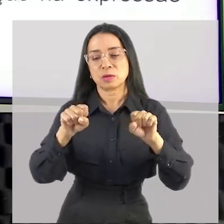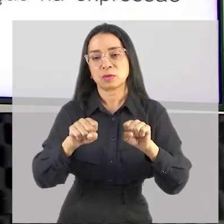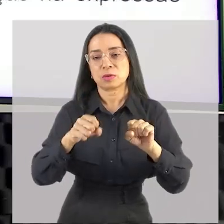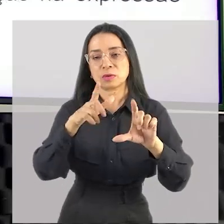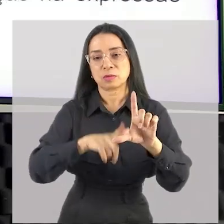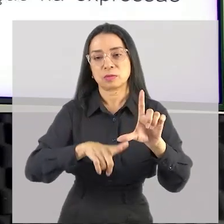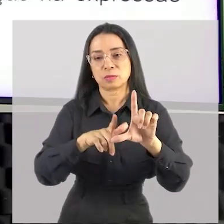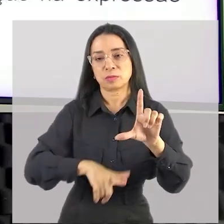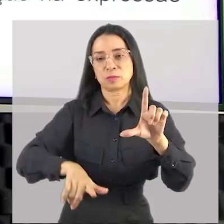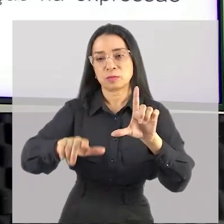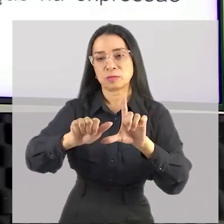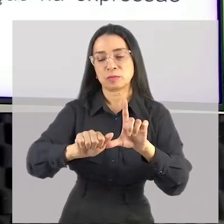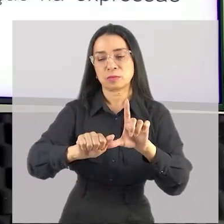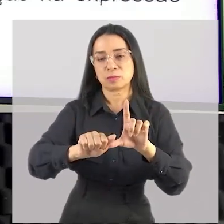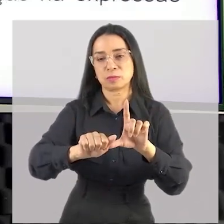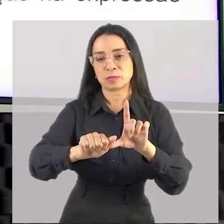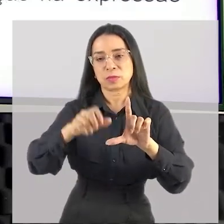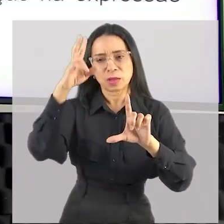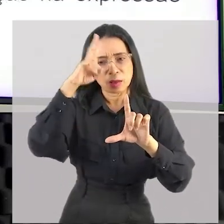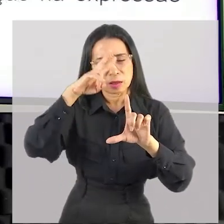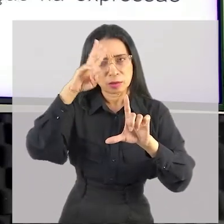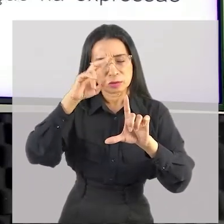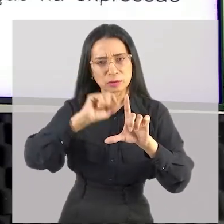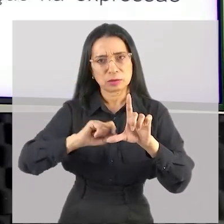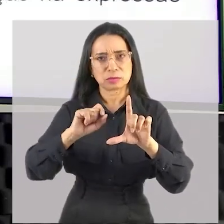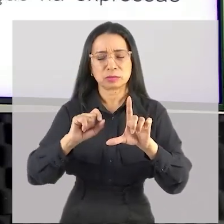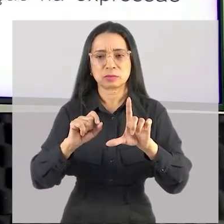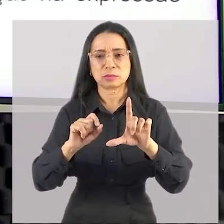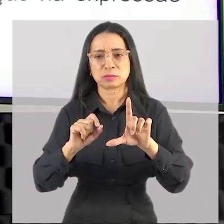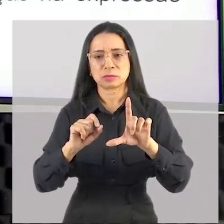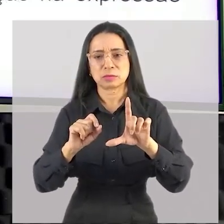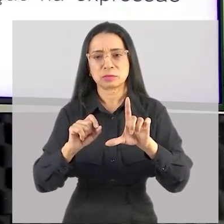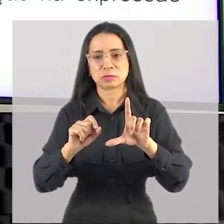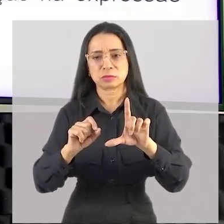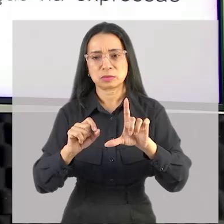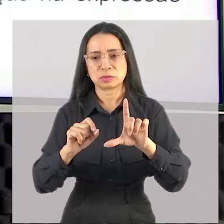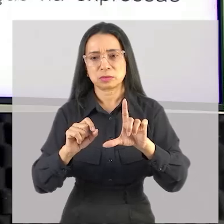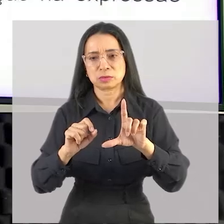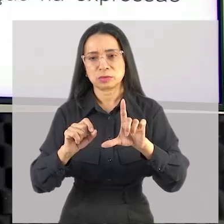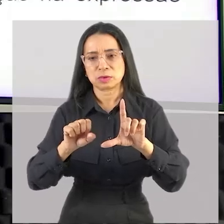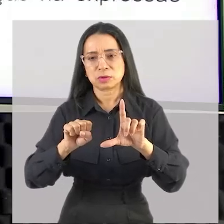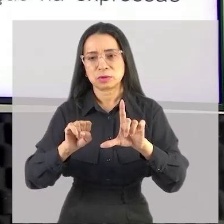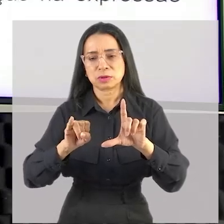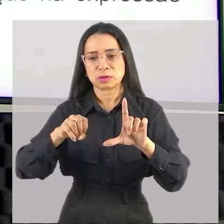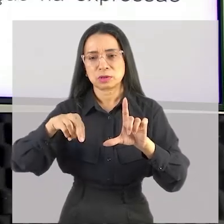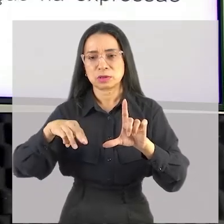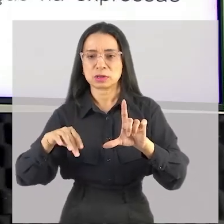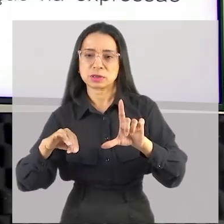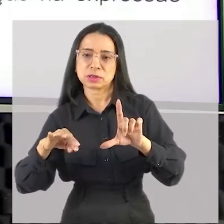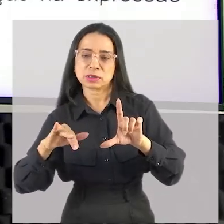Sinestesia e sinédoque. Lembram dessas figuras? A